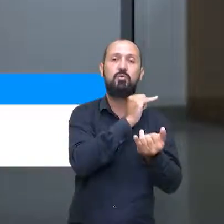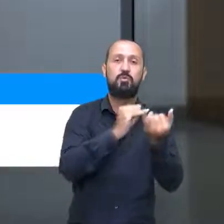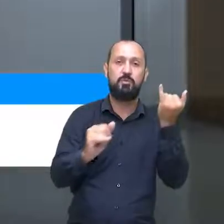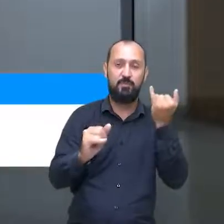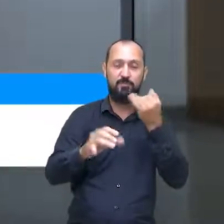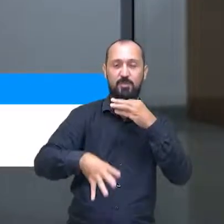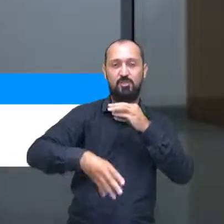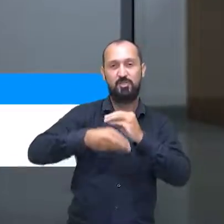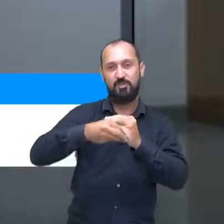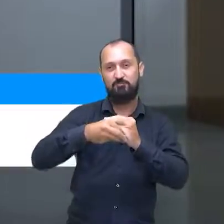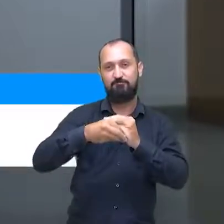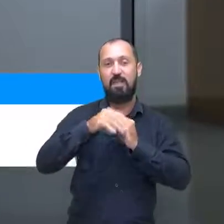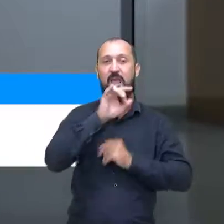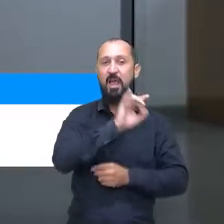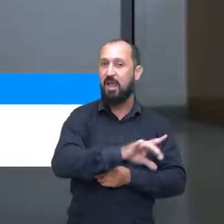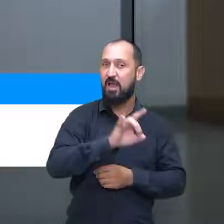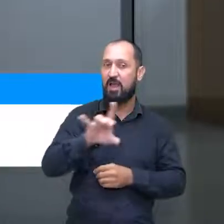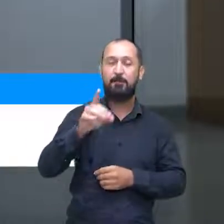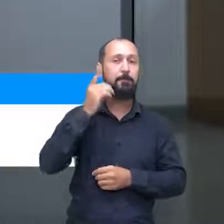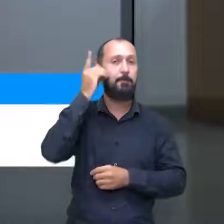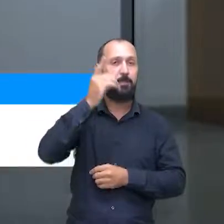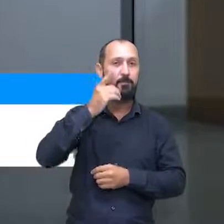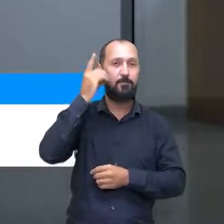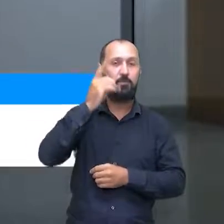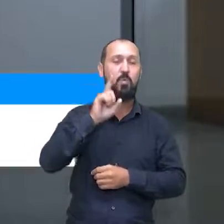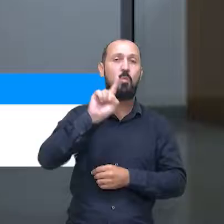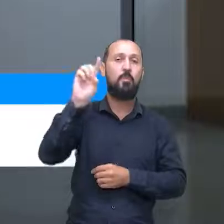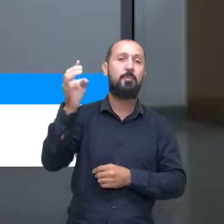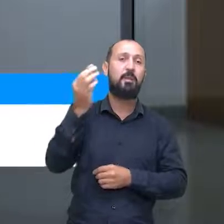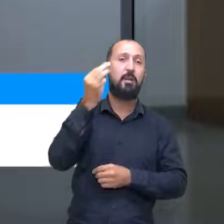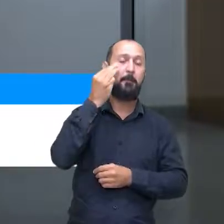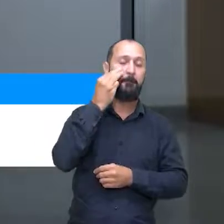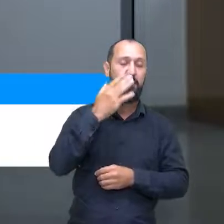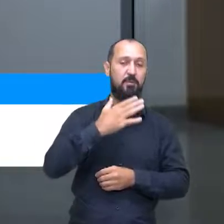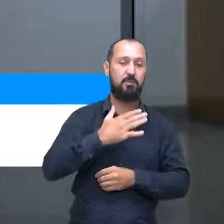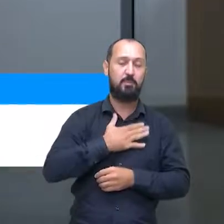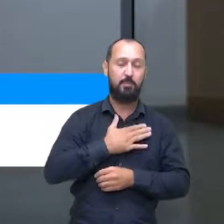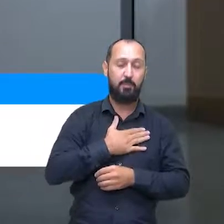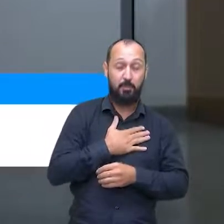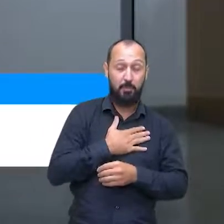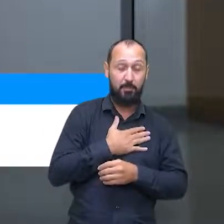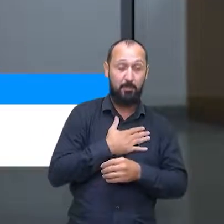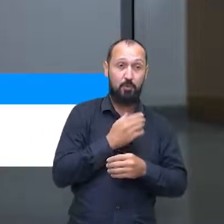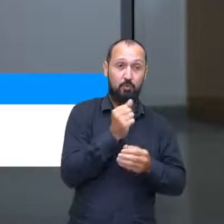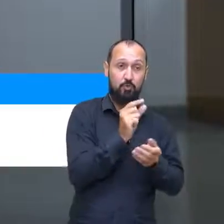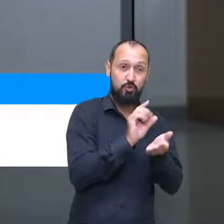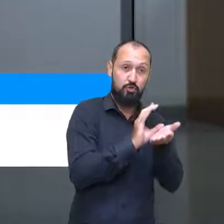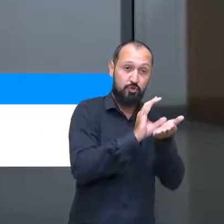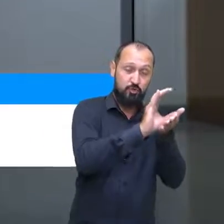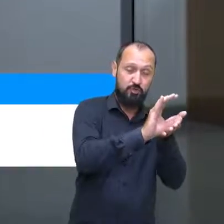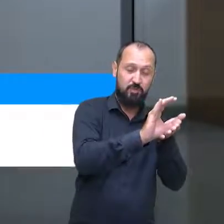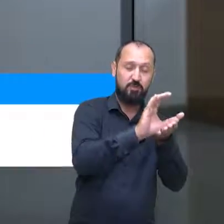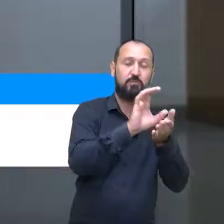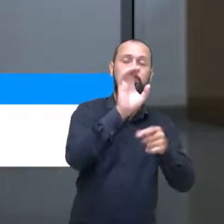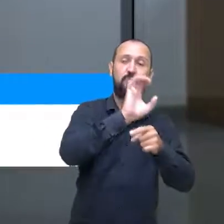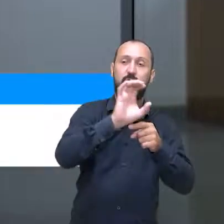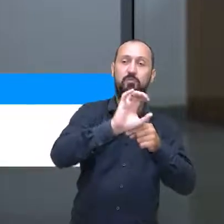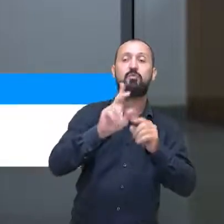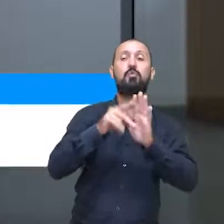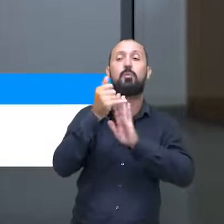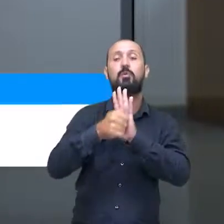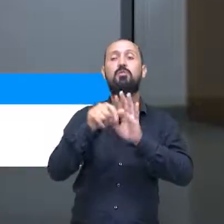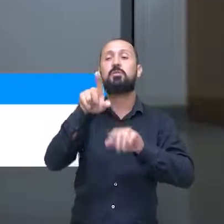liberados parte dos recursos das emendas. Cada parlamentar destina R$1,5 milhão do orçamento estadual para ações